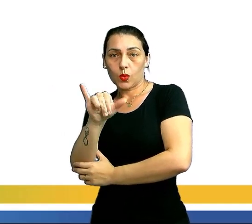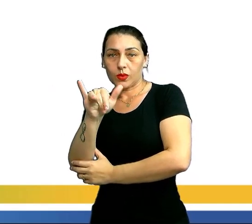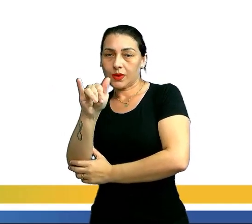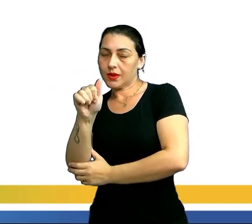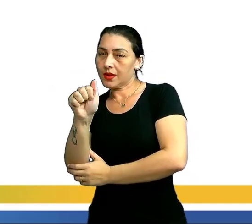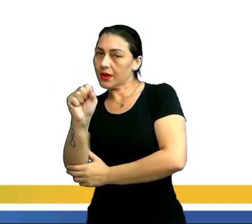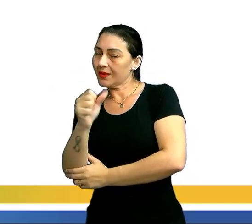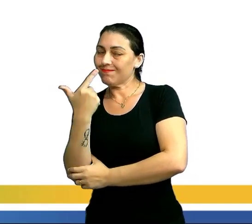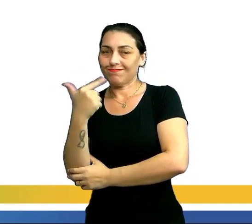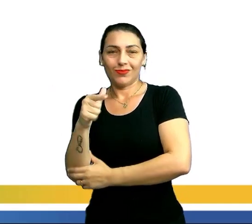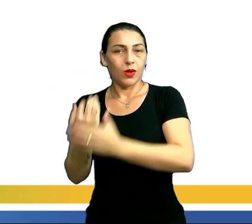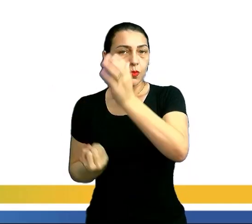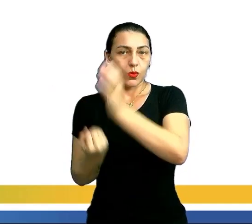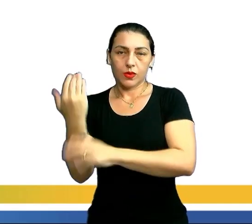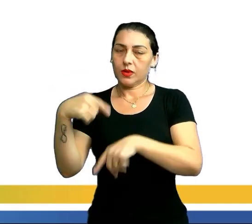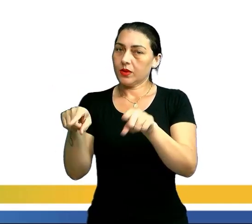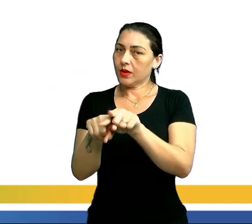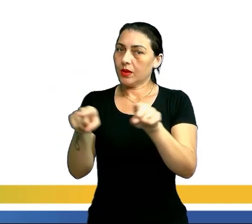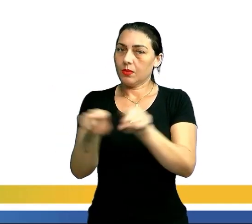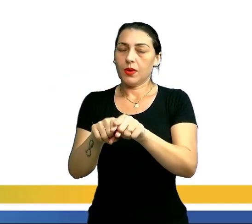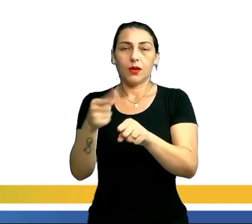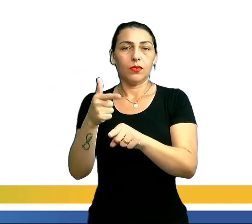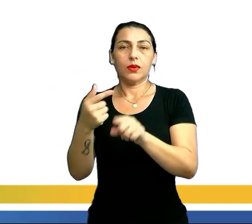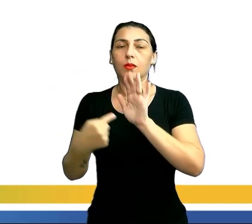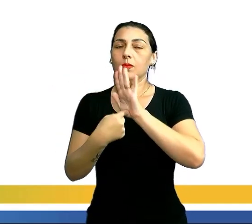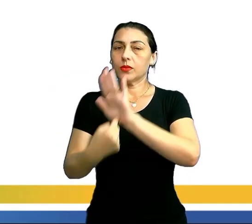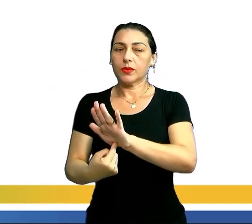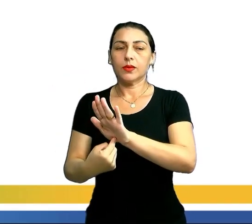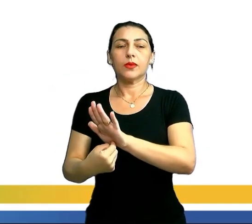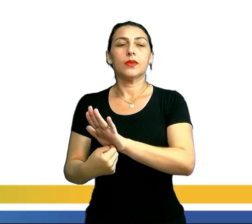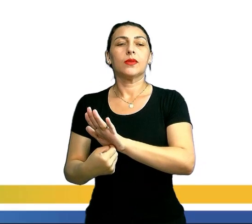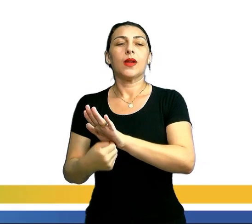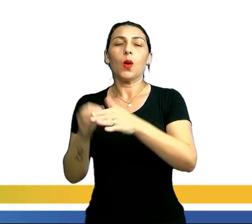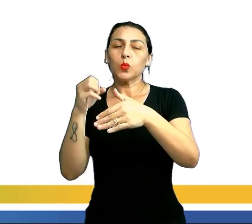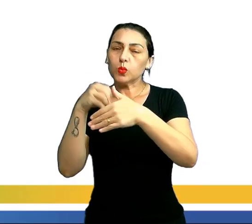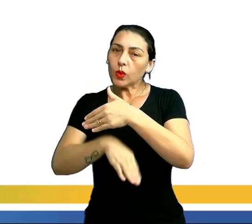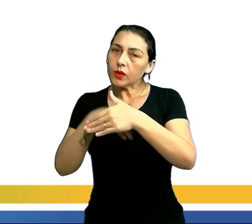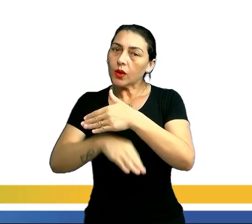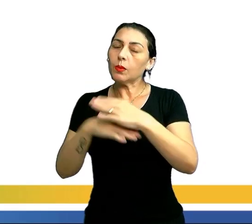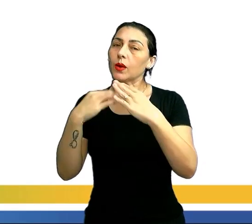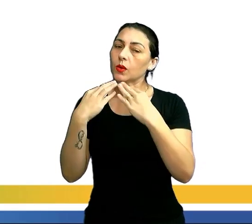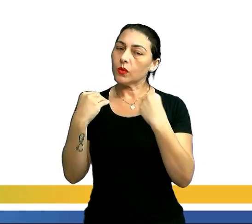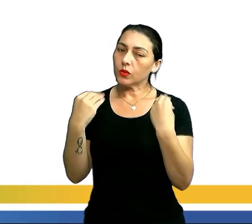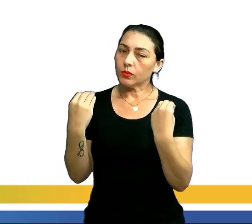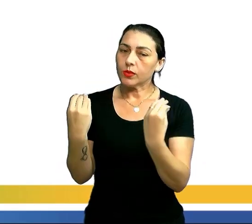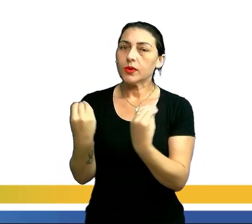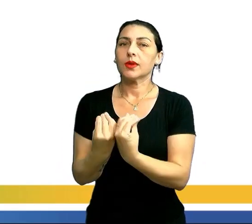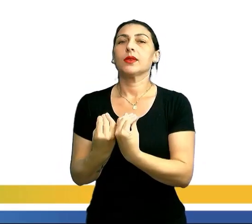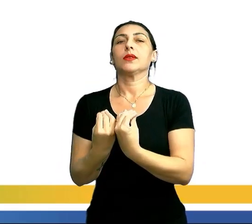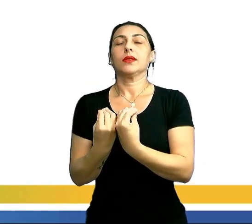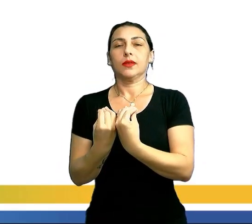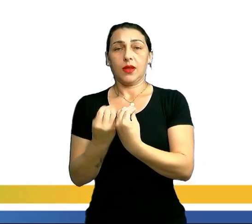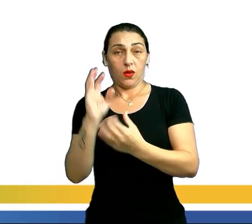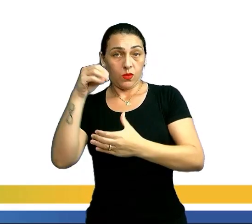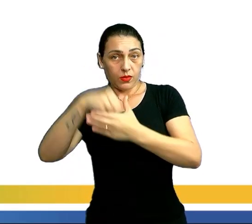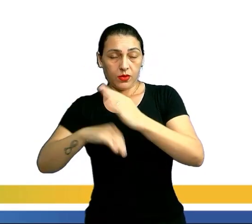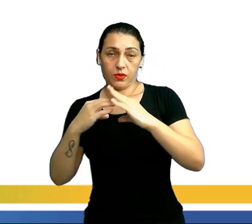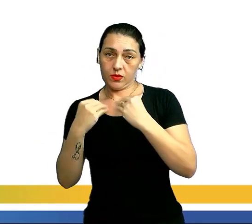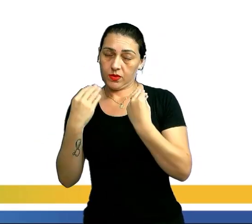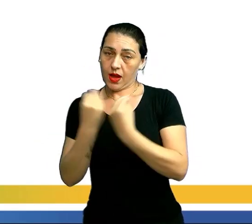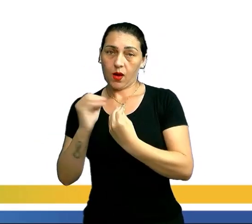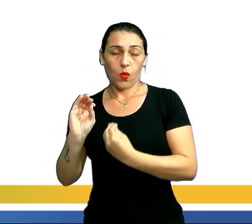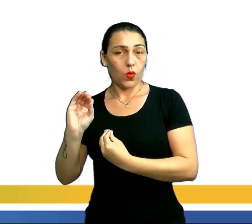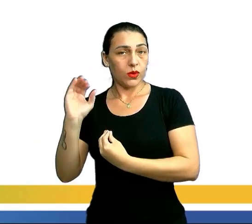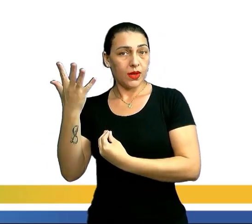essa produção e nem as mitocôndrias estão em evidência aí. É o armazenamento de substâncias? Armazenamento de